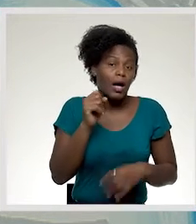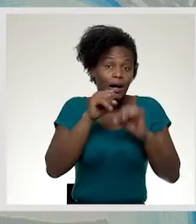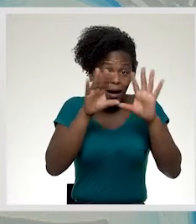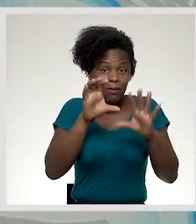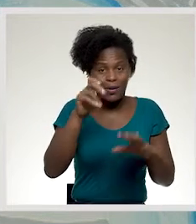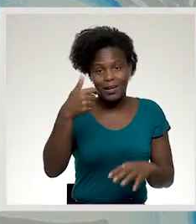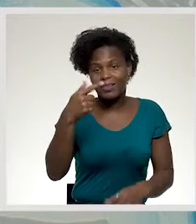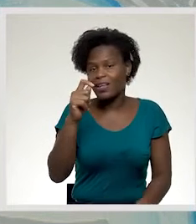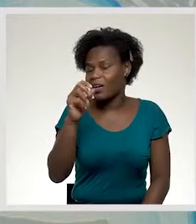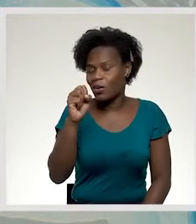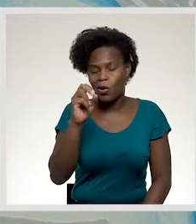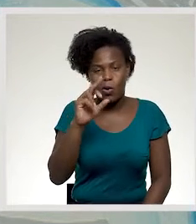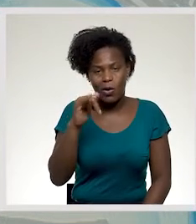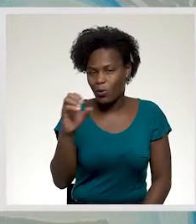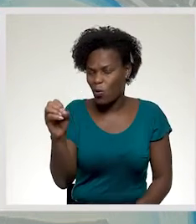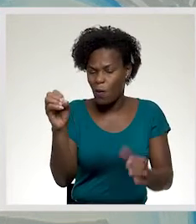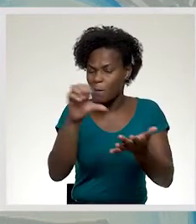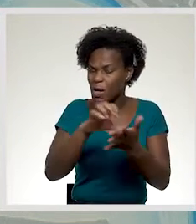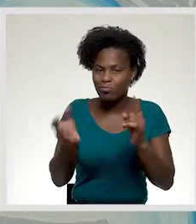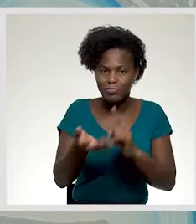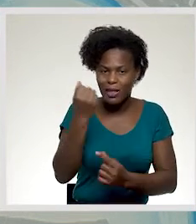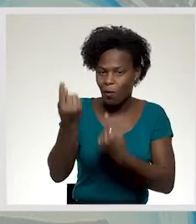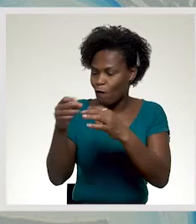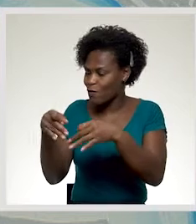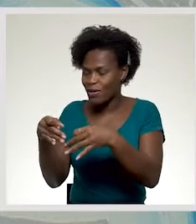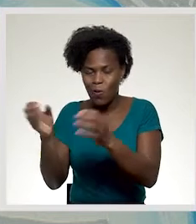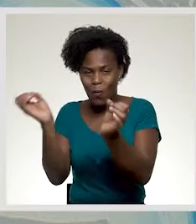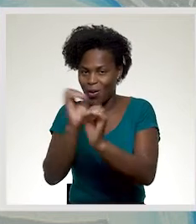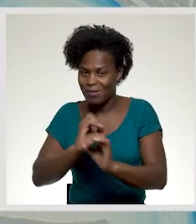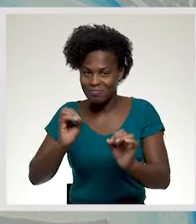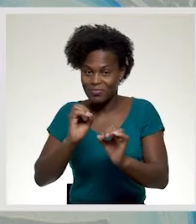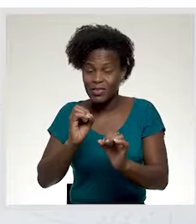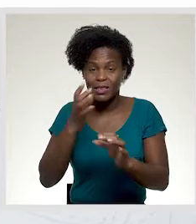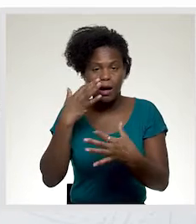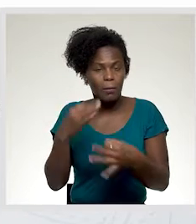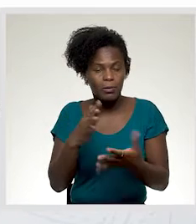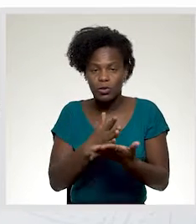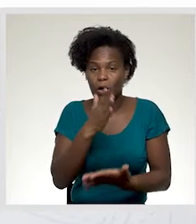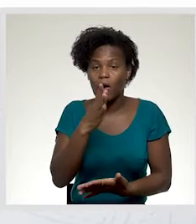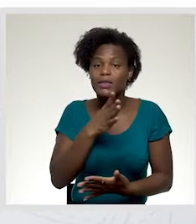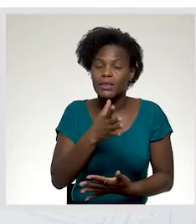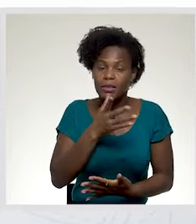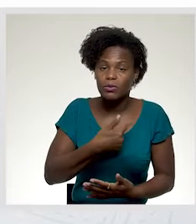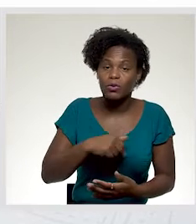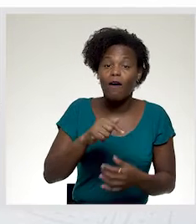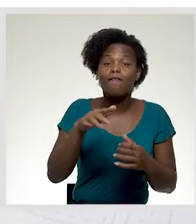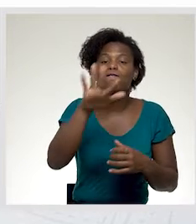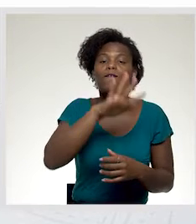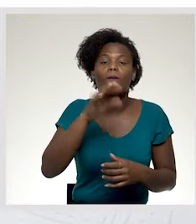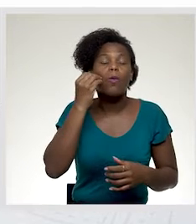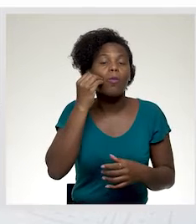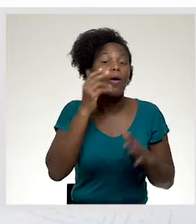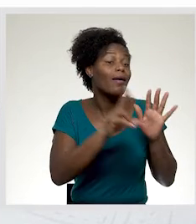nos demonstra nenhum meio para atingir determinado fim. Simplesmente nos diz a forma ou